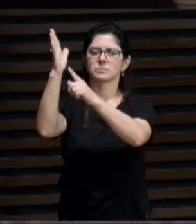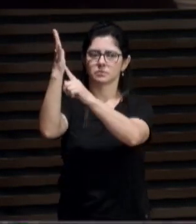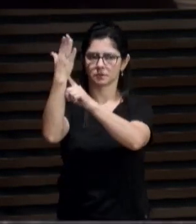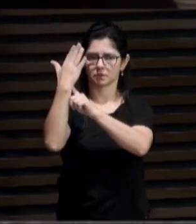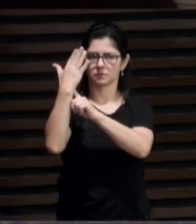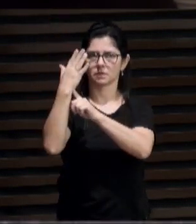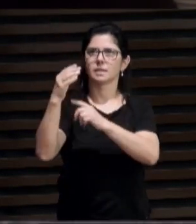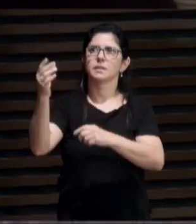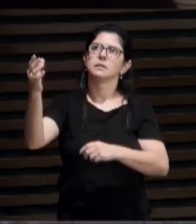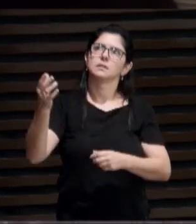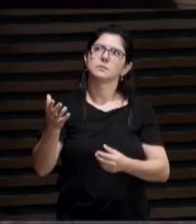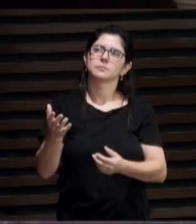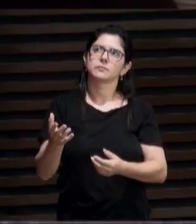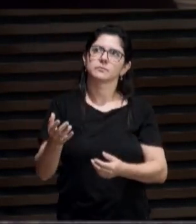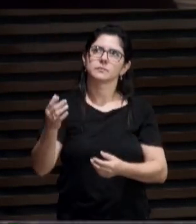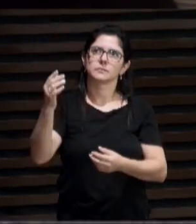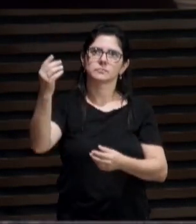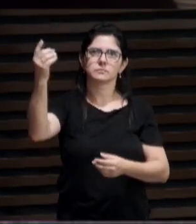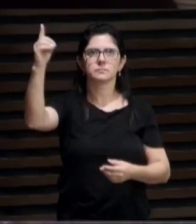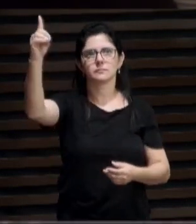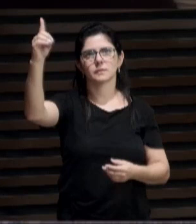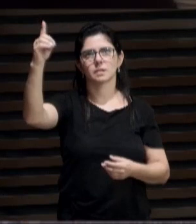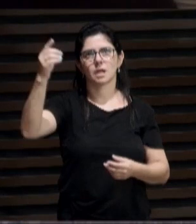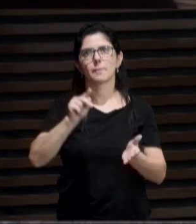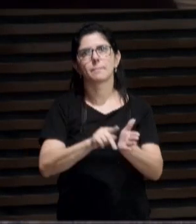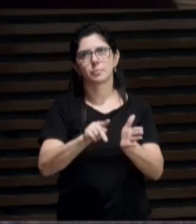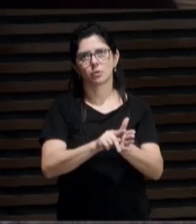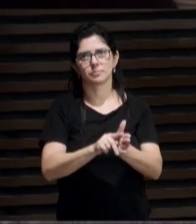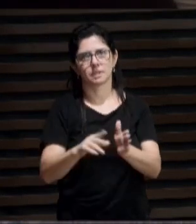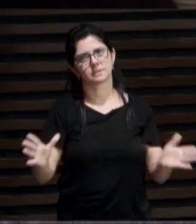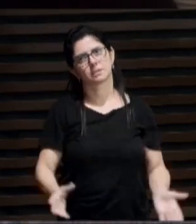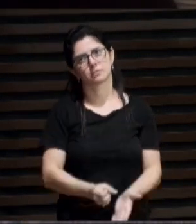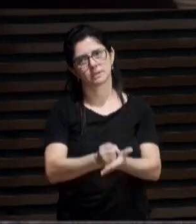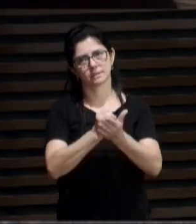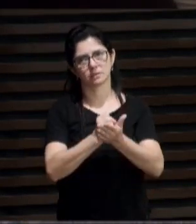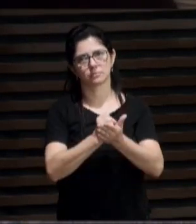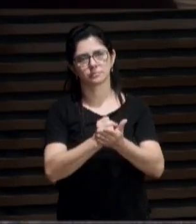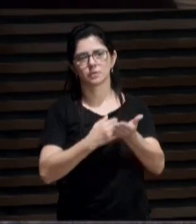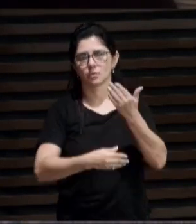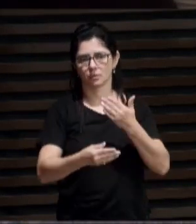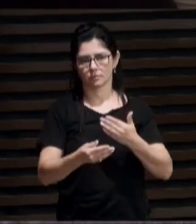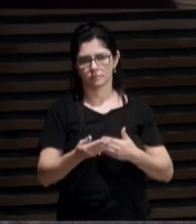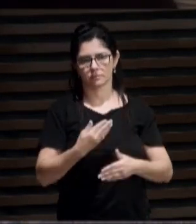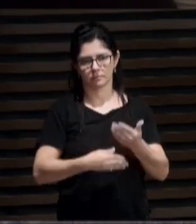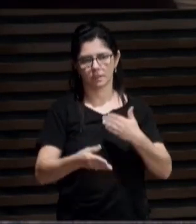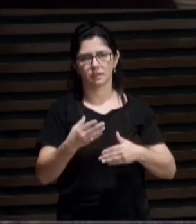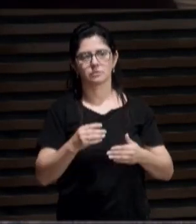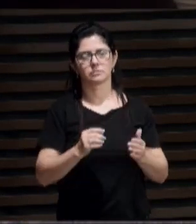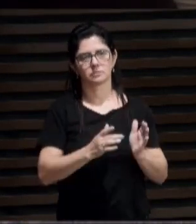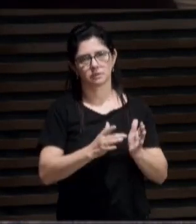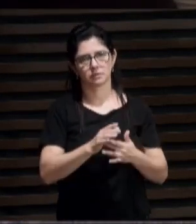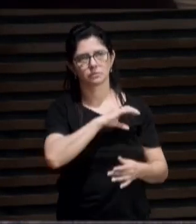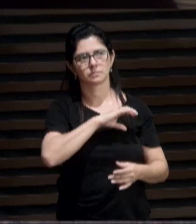Ele dá a própria salvação por meio do Seu Filho Jesus Cristo. E Ele nos faz verdadeiros adoradores.